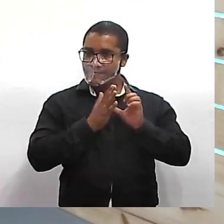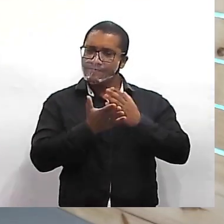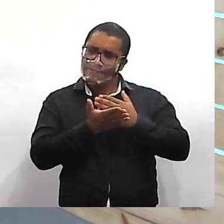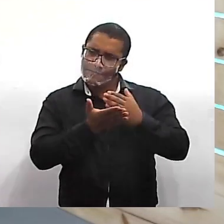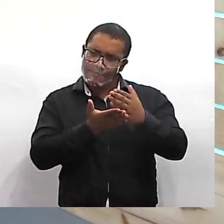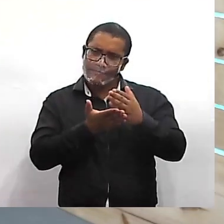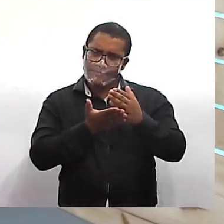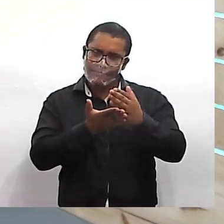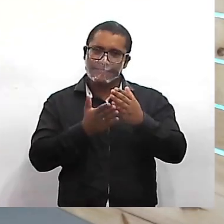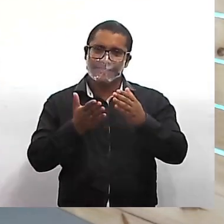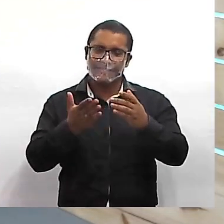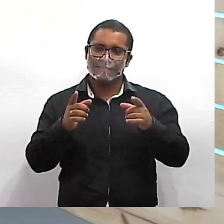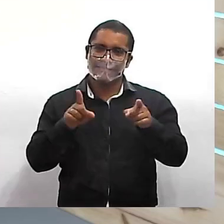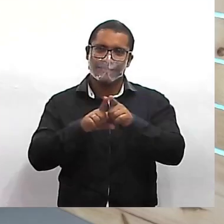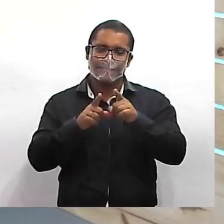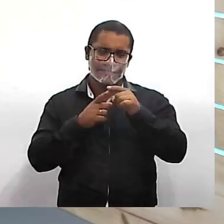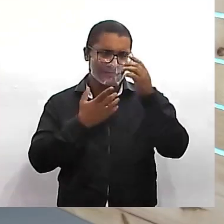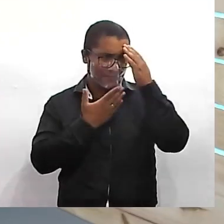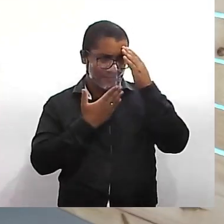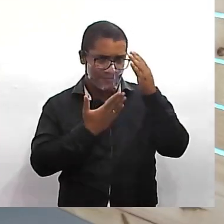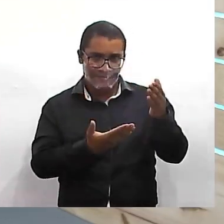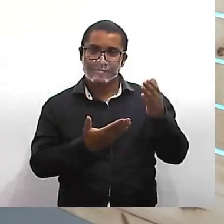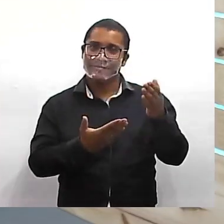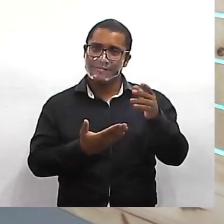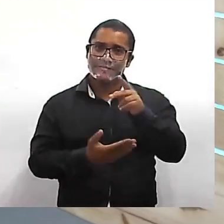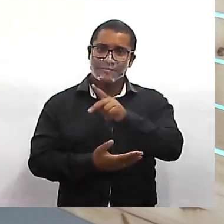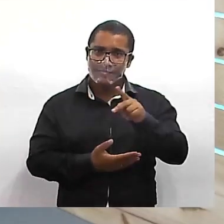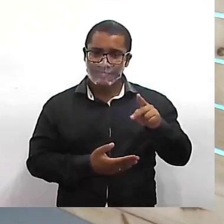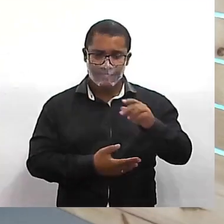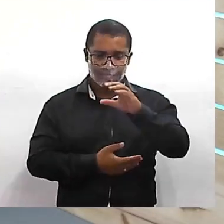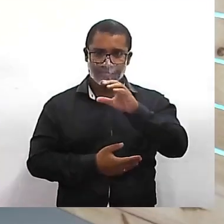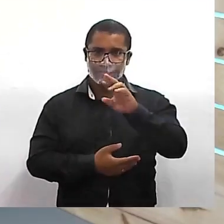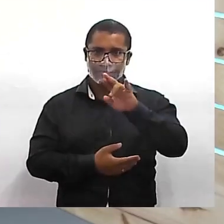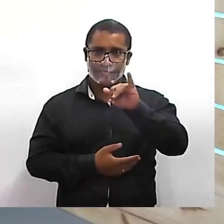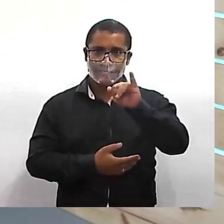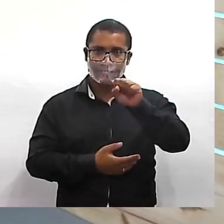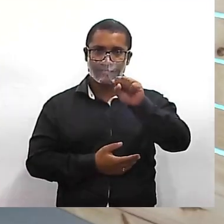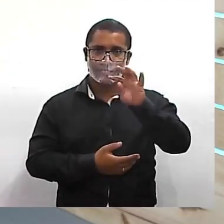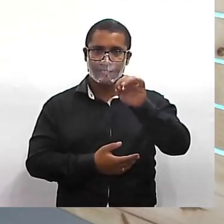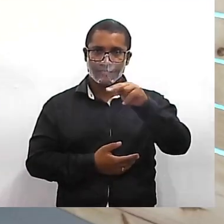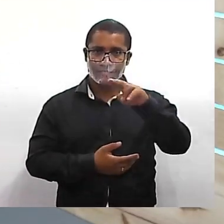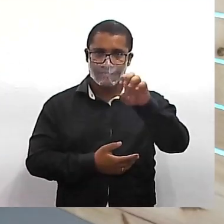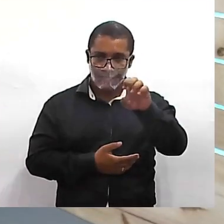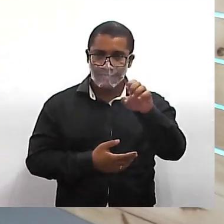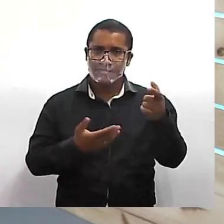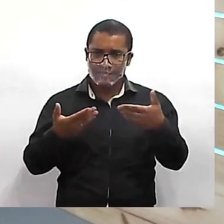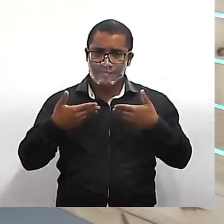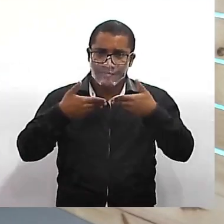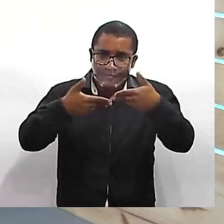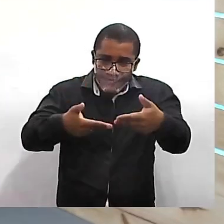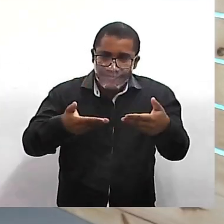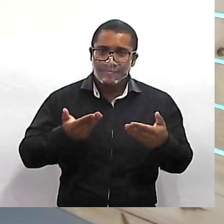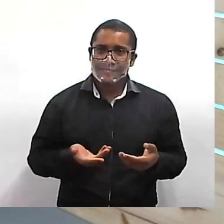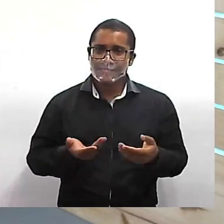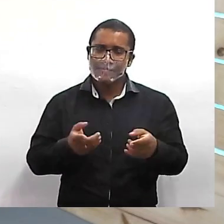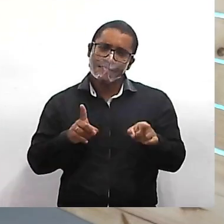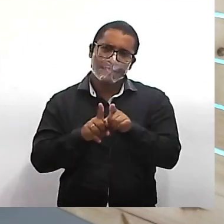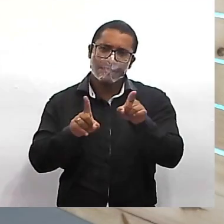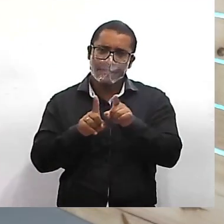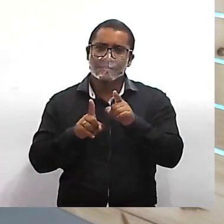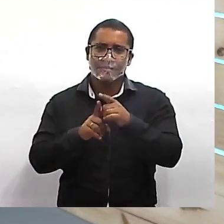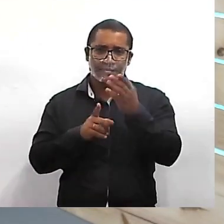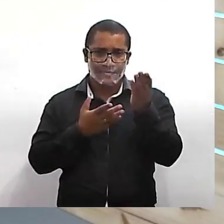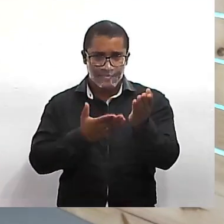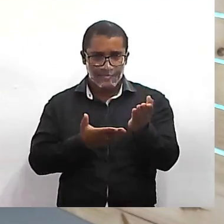também aqui, quero agradecer à professora Cristiane, né, pelo convite e também a professora